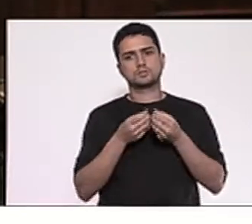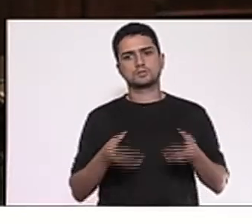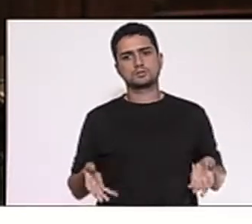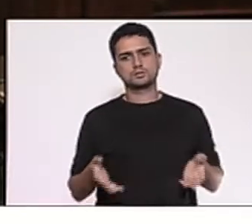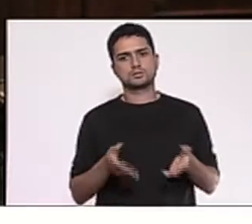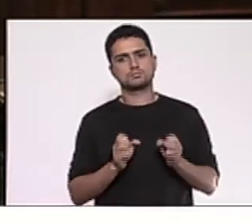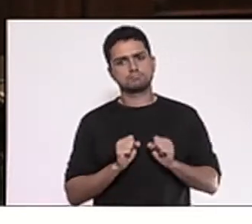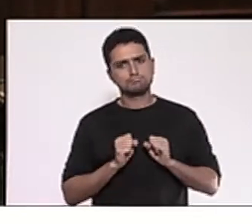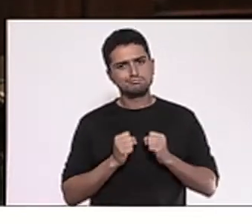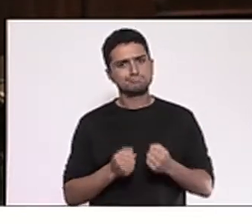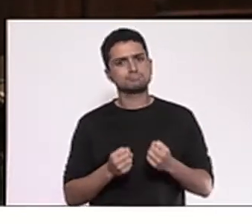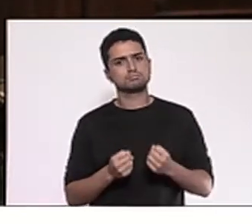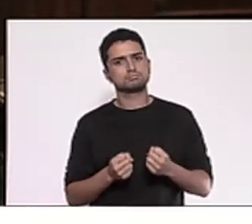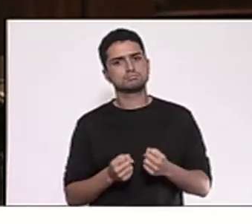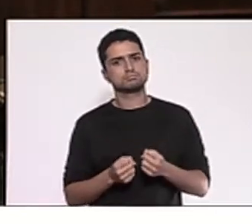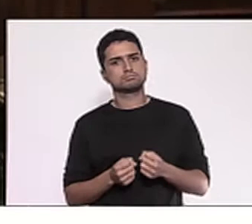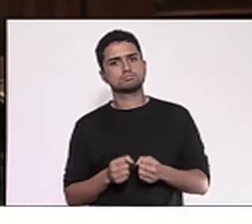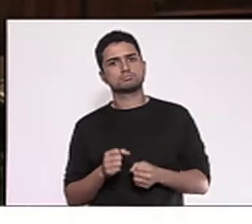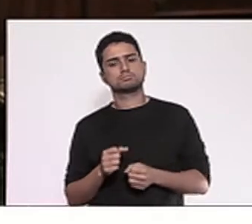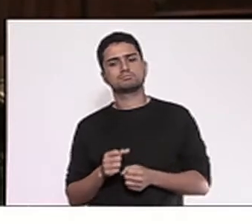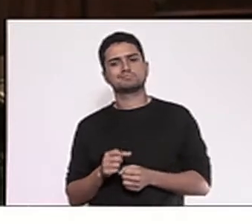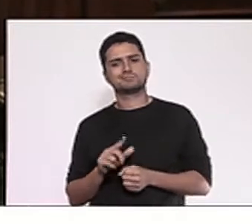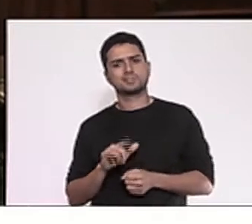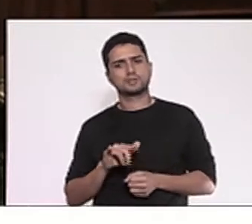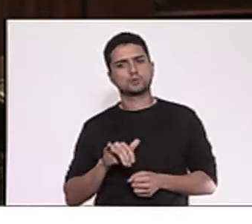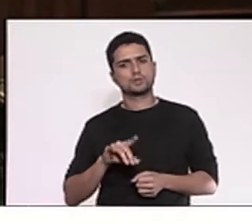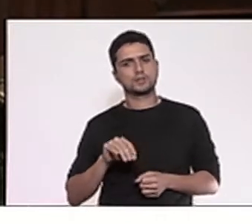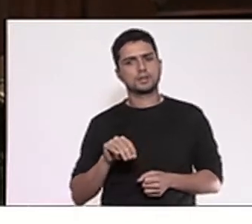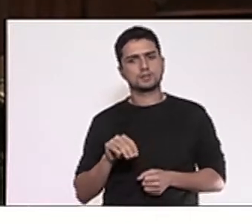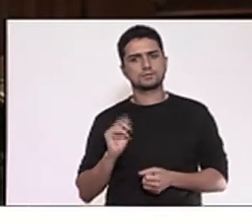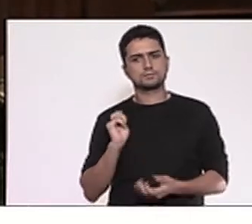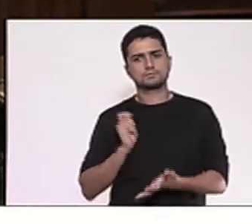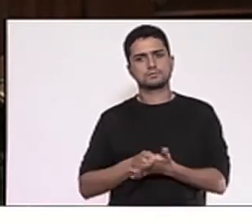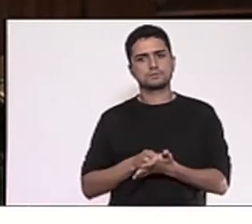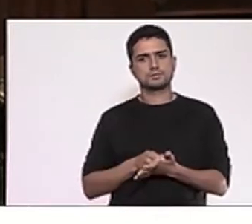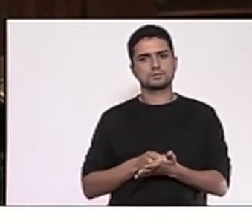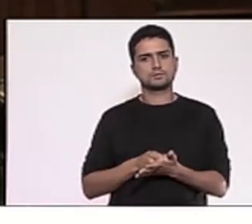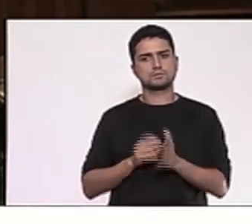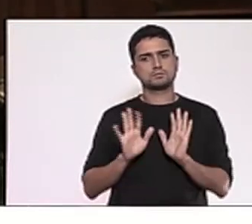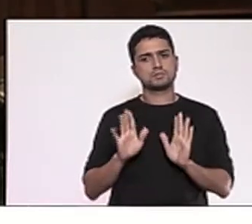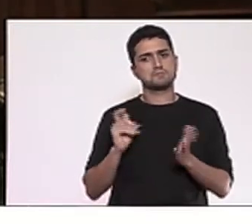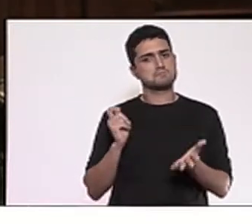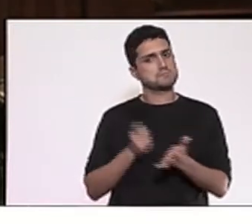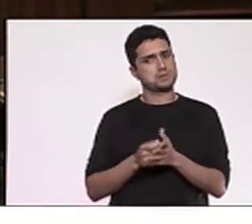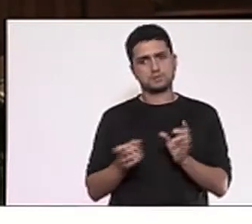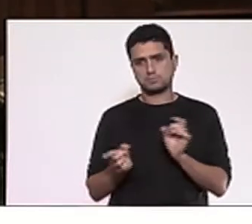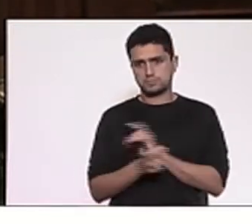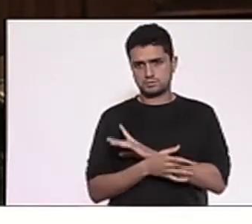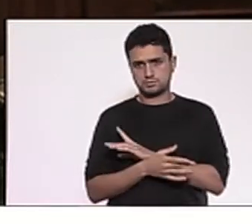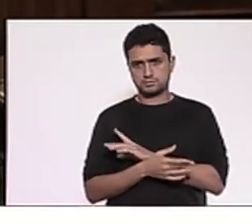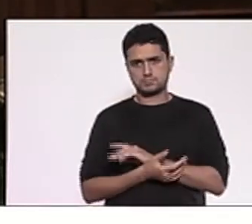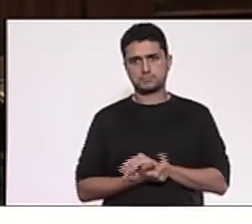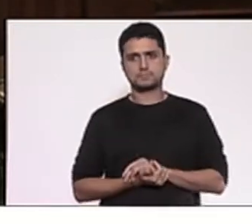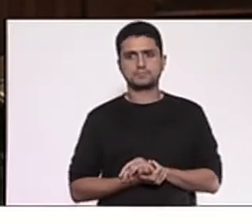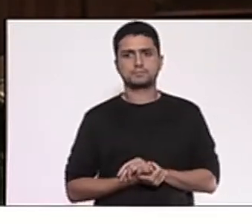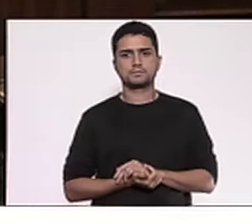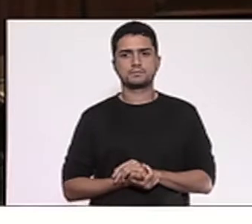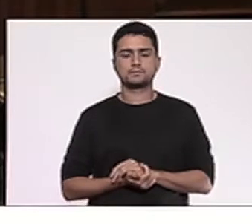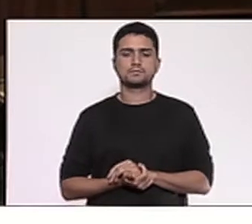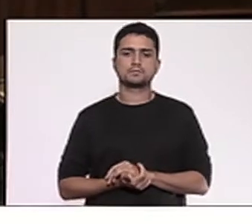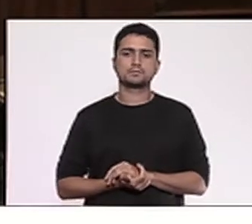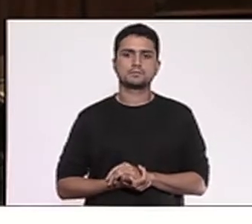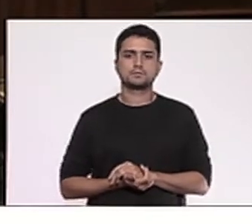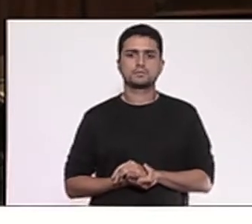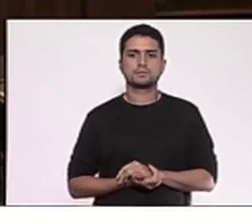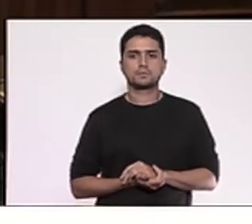empenhadas, ou no máximo liquidadas, porém não efetivamente pagas. O que quer dizer que, de verdade, ali,